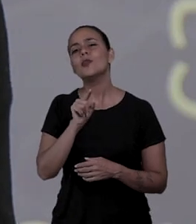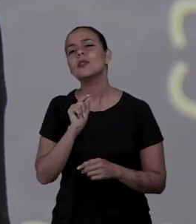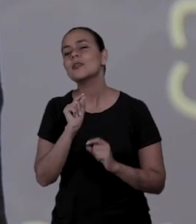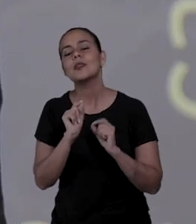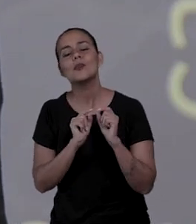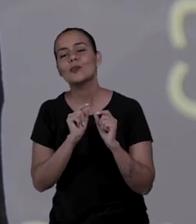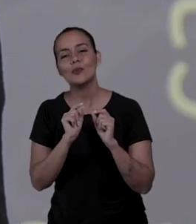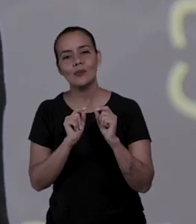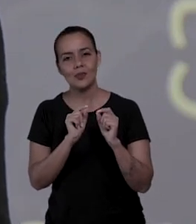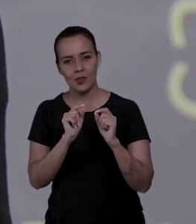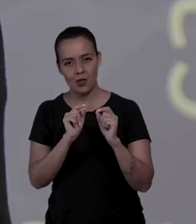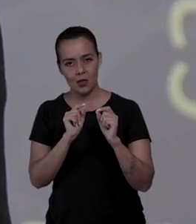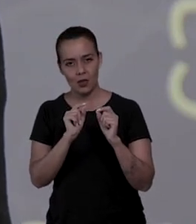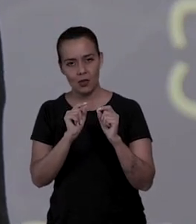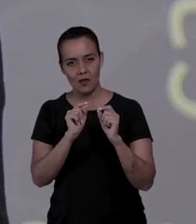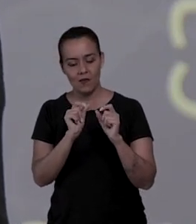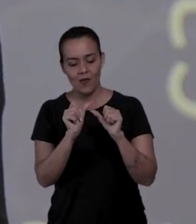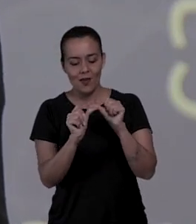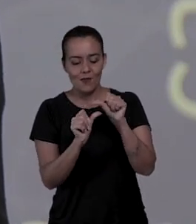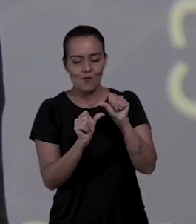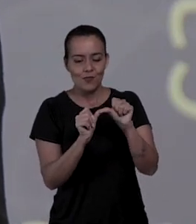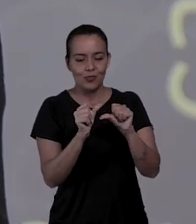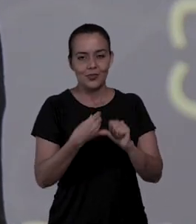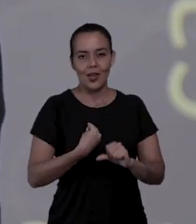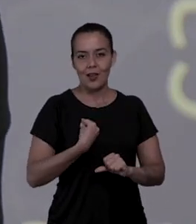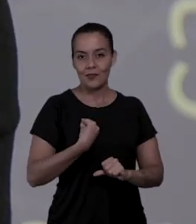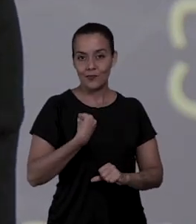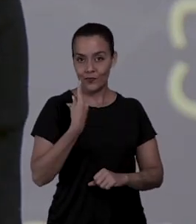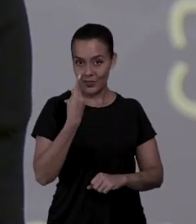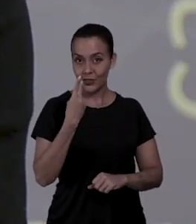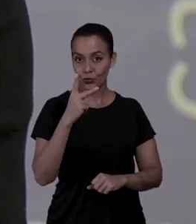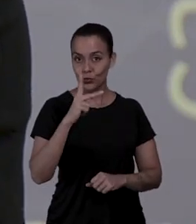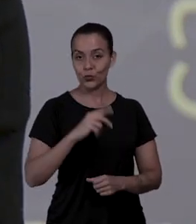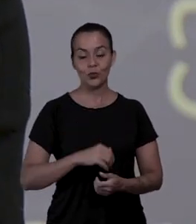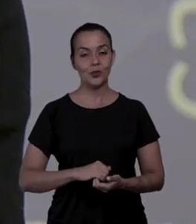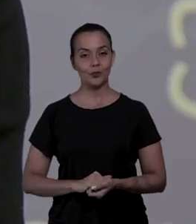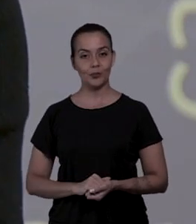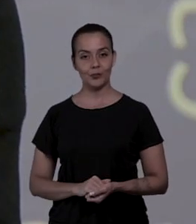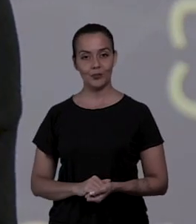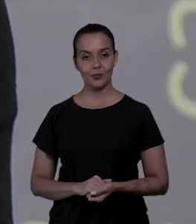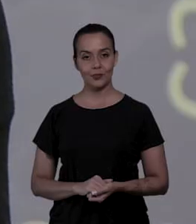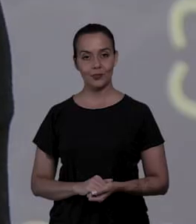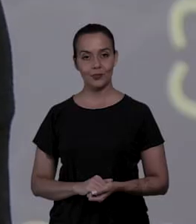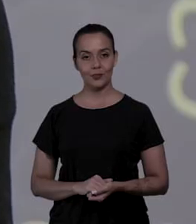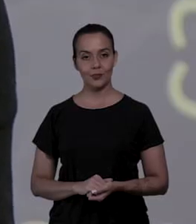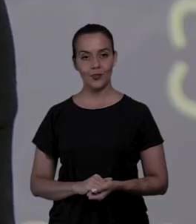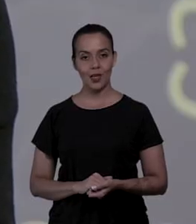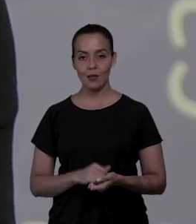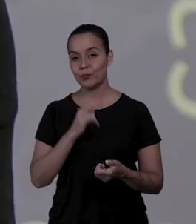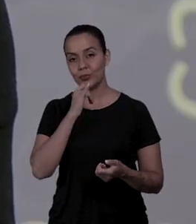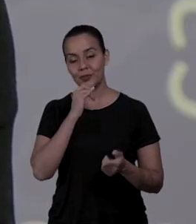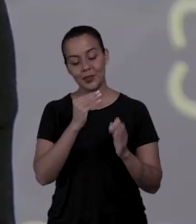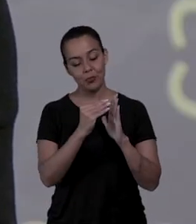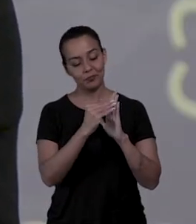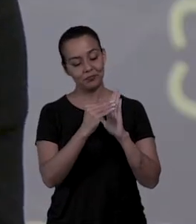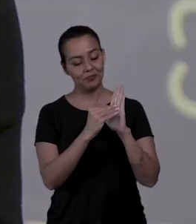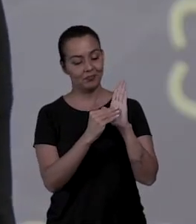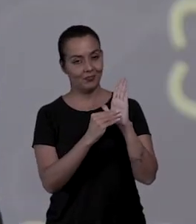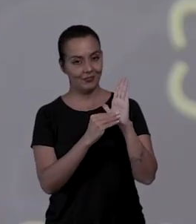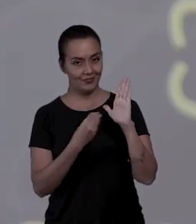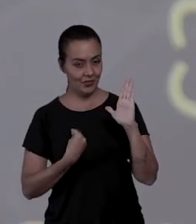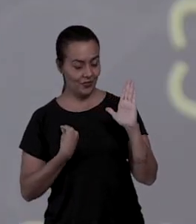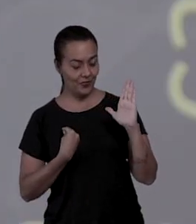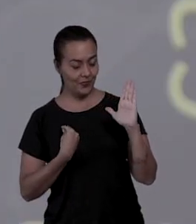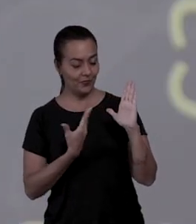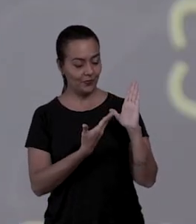escolhe o que você vai recortar da realidade que você recebe... Ele pega o celular brevemente.